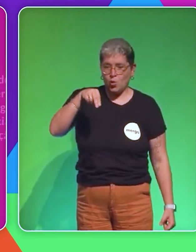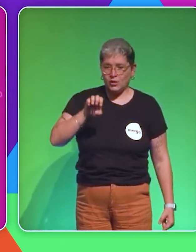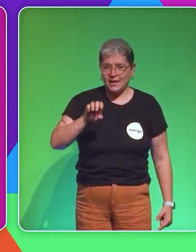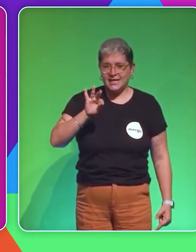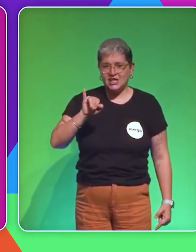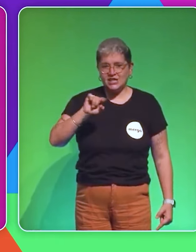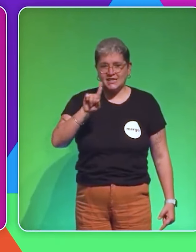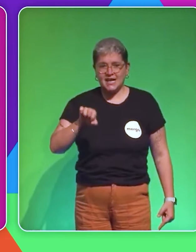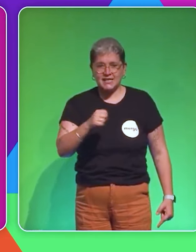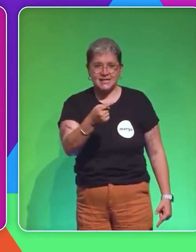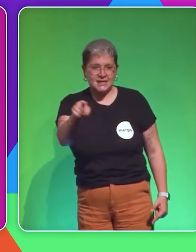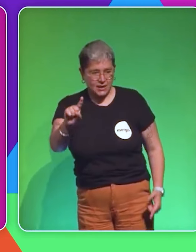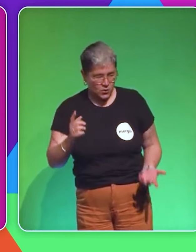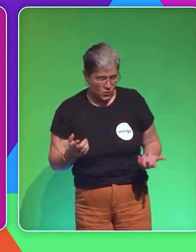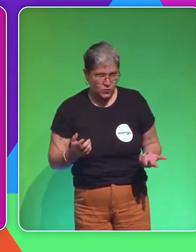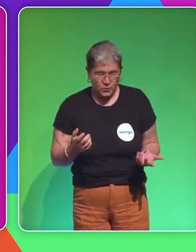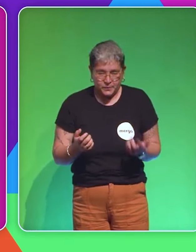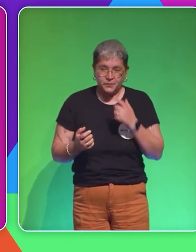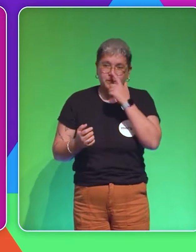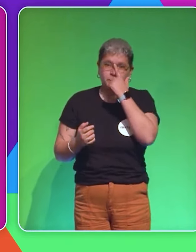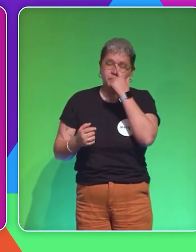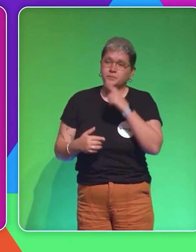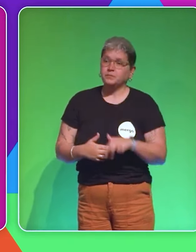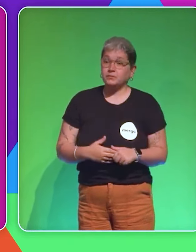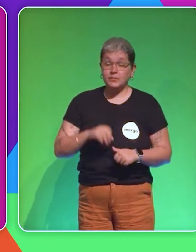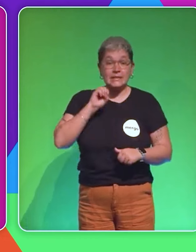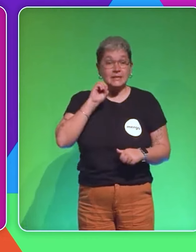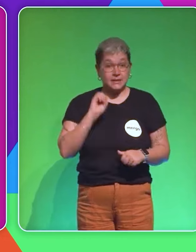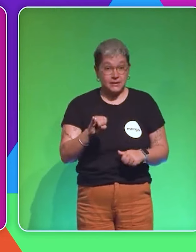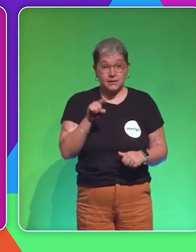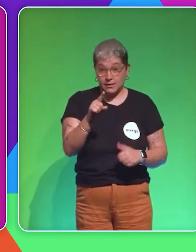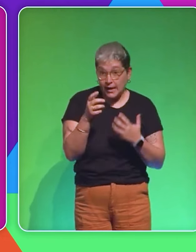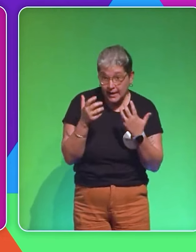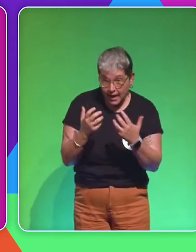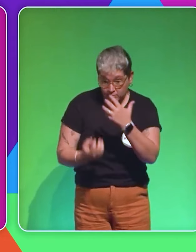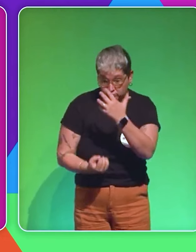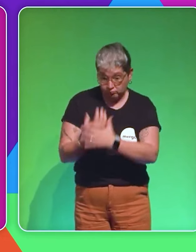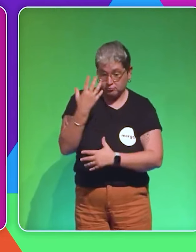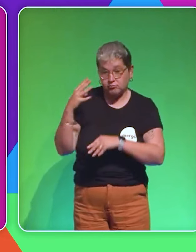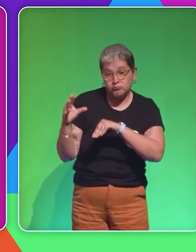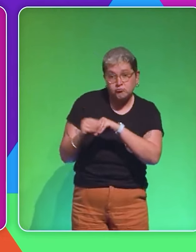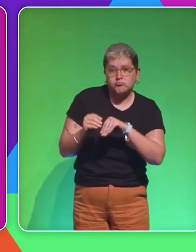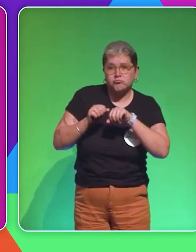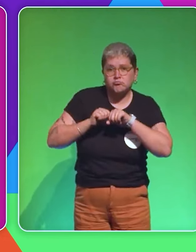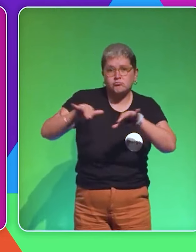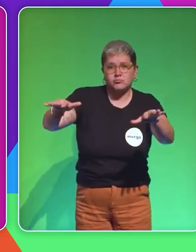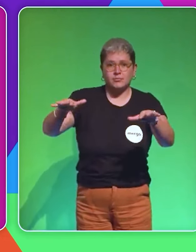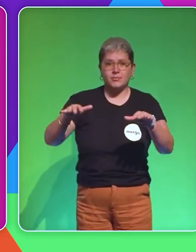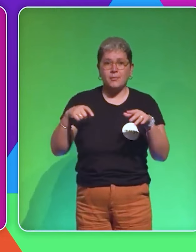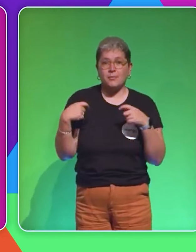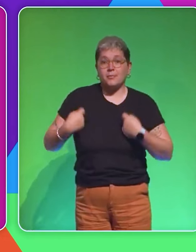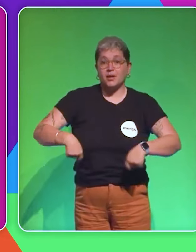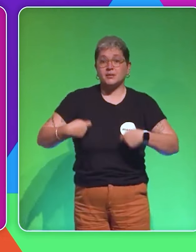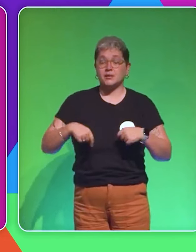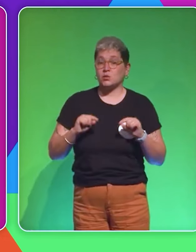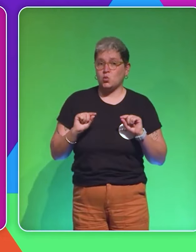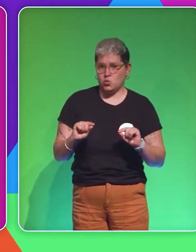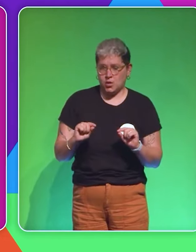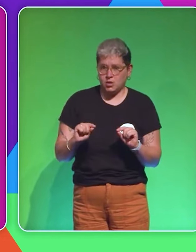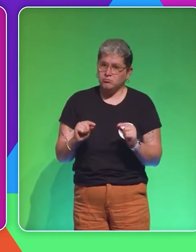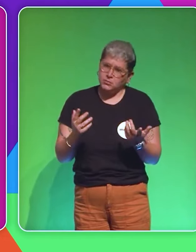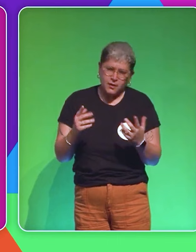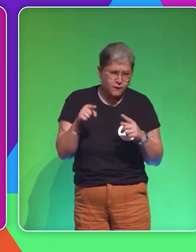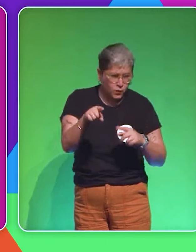rentabilizando então e se você quer criar conteúdo você tem que você pode criar